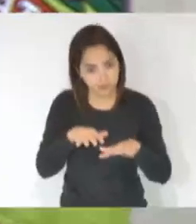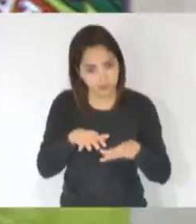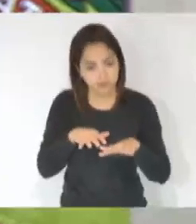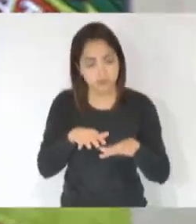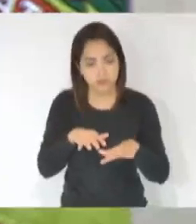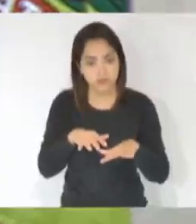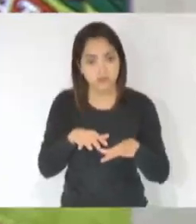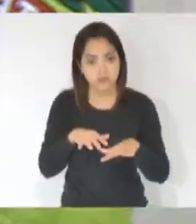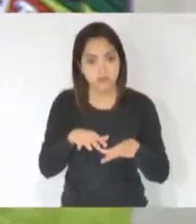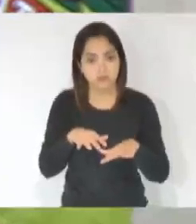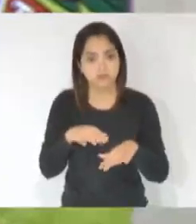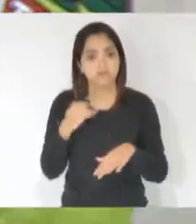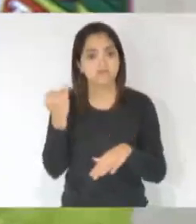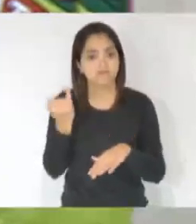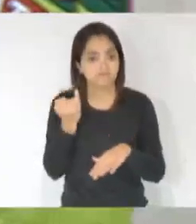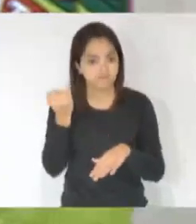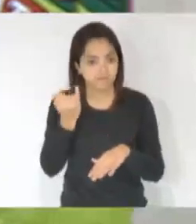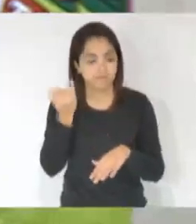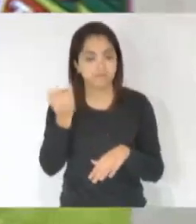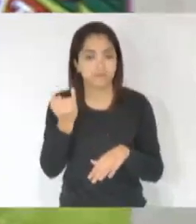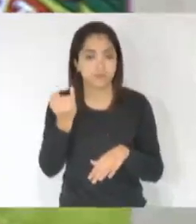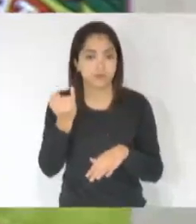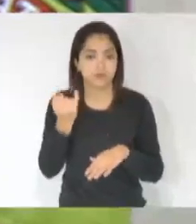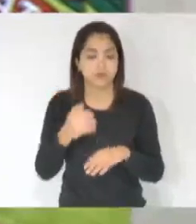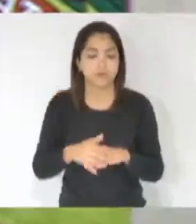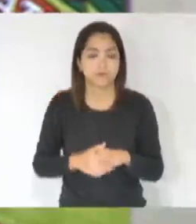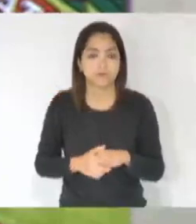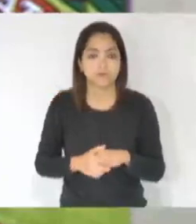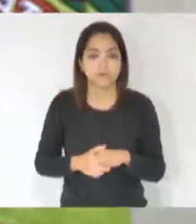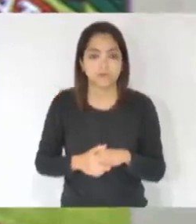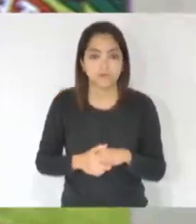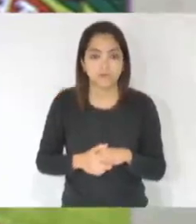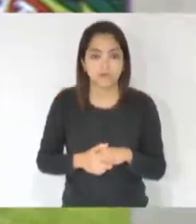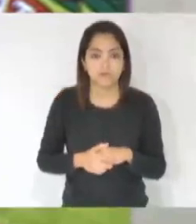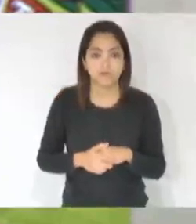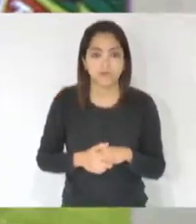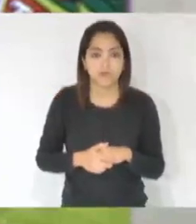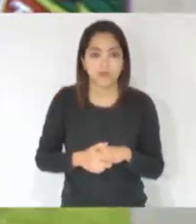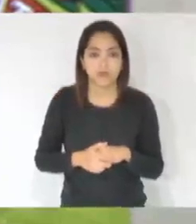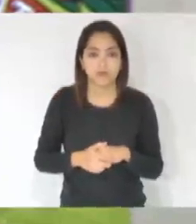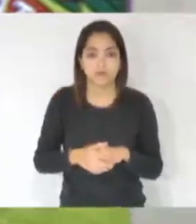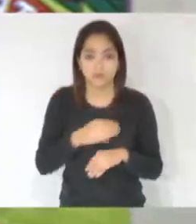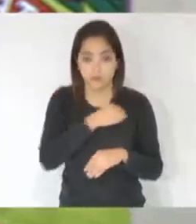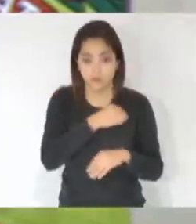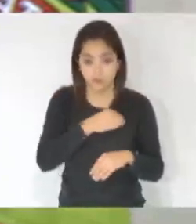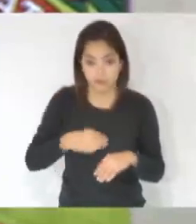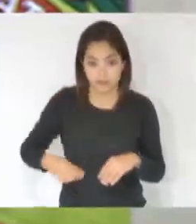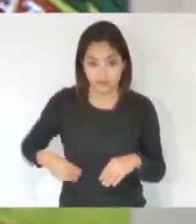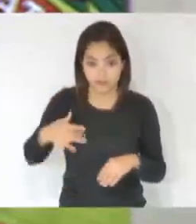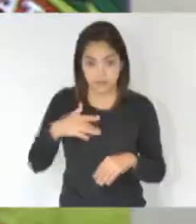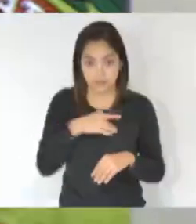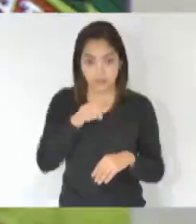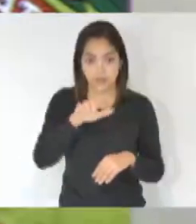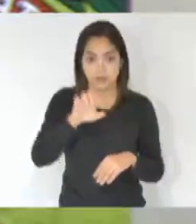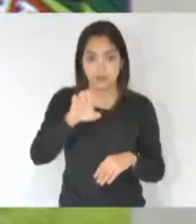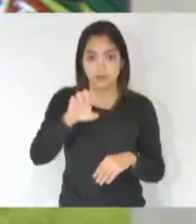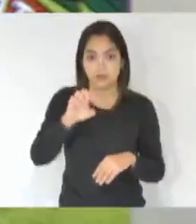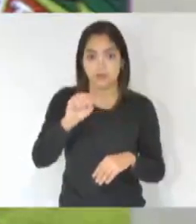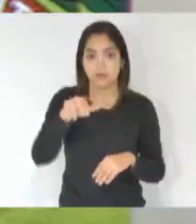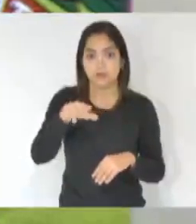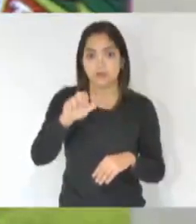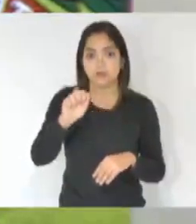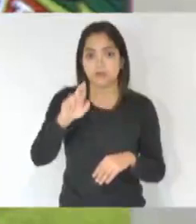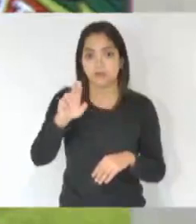surpreendente. Há um diretor no Ministério da Saúde chamado Leonardo, que já era